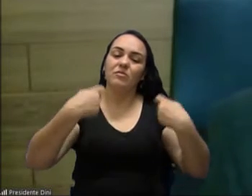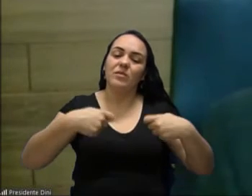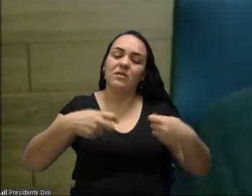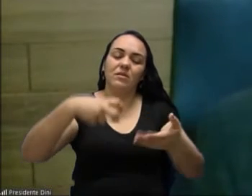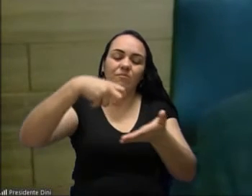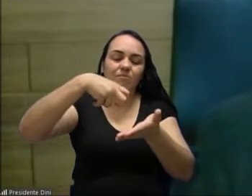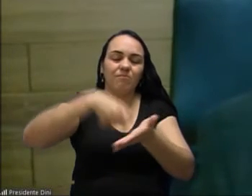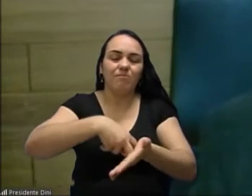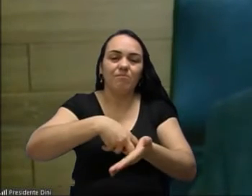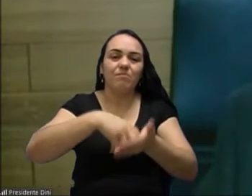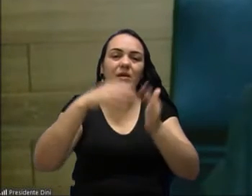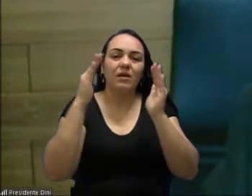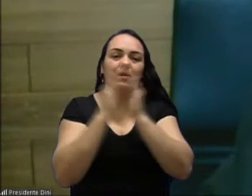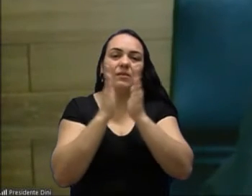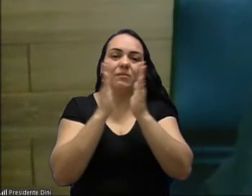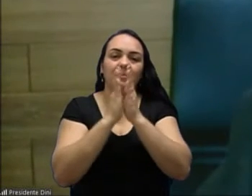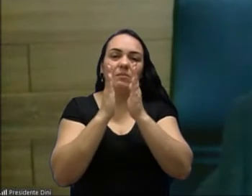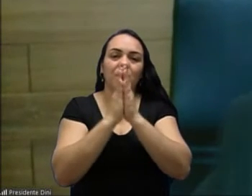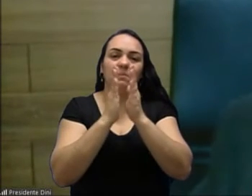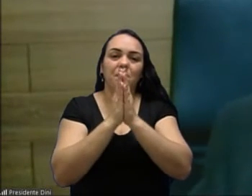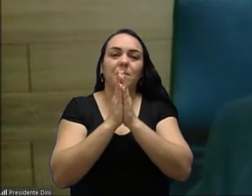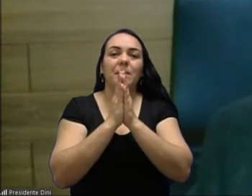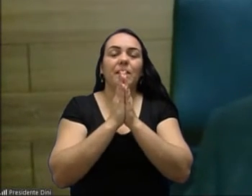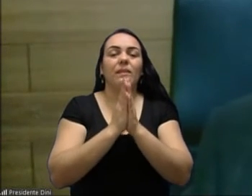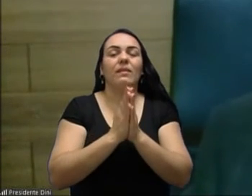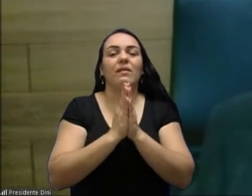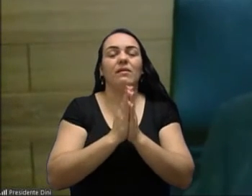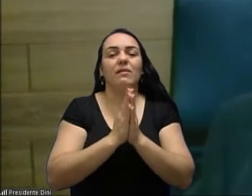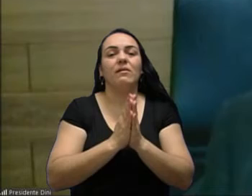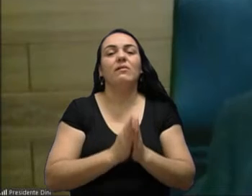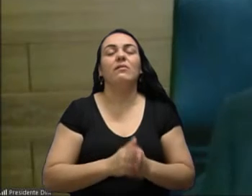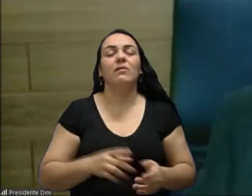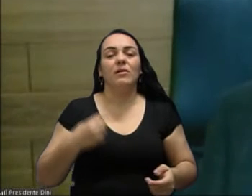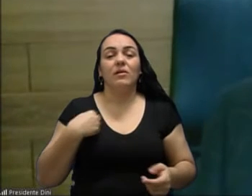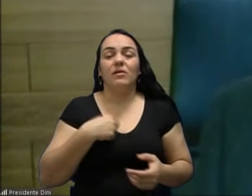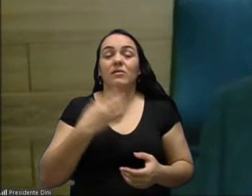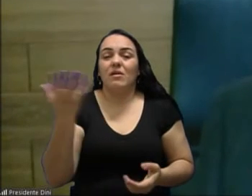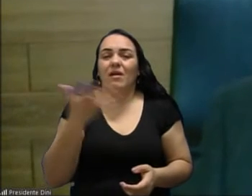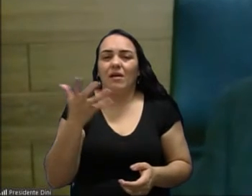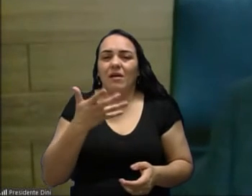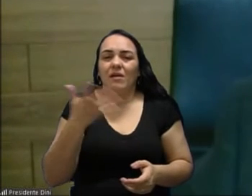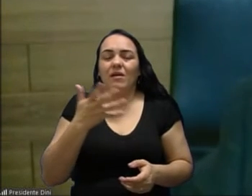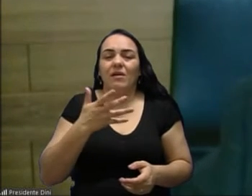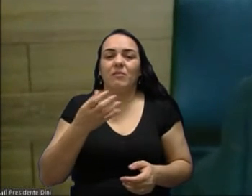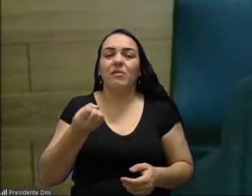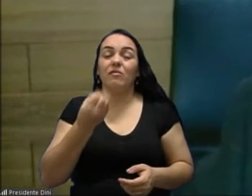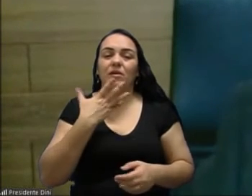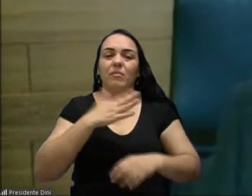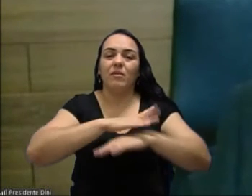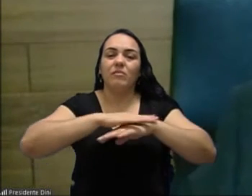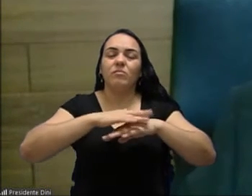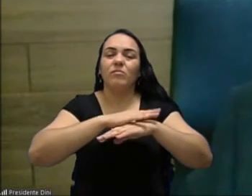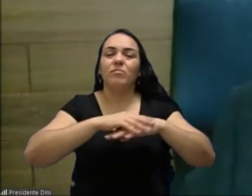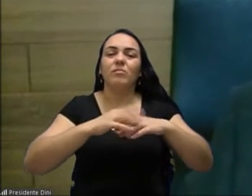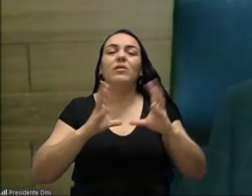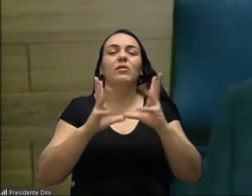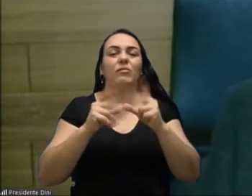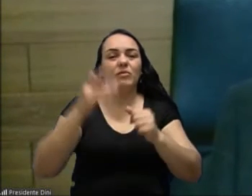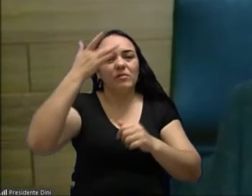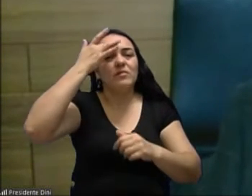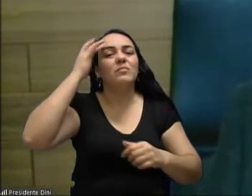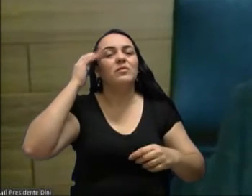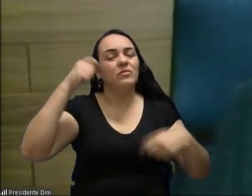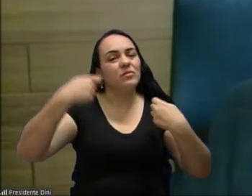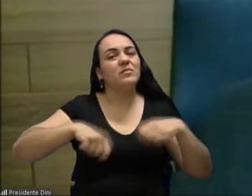não somente pela recuperação deles pela breve recuperação mas de todos aqueles que estão passando pelo